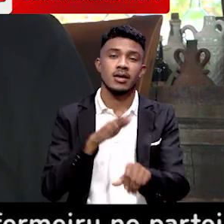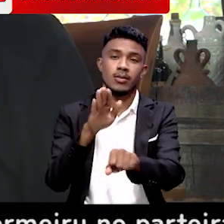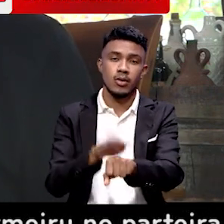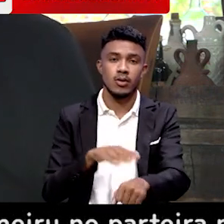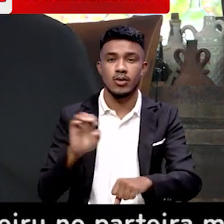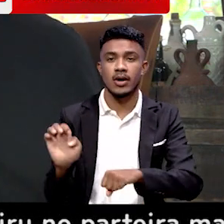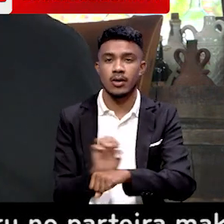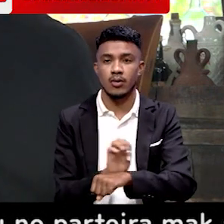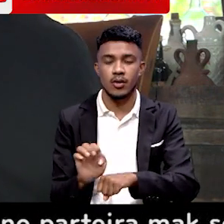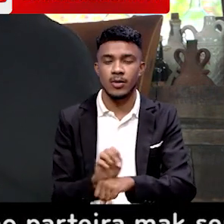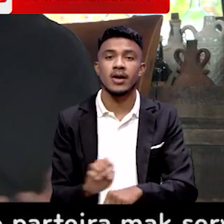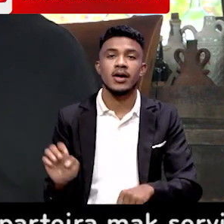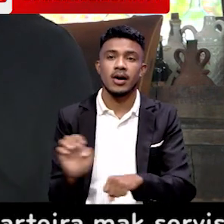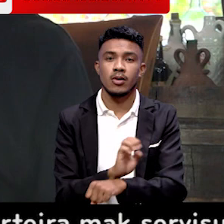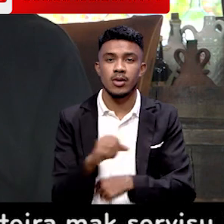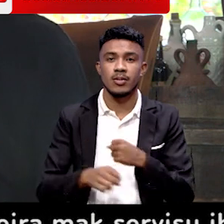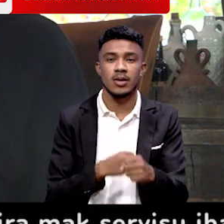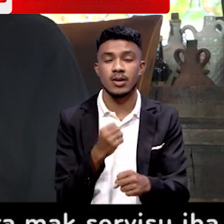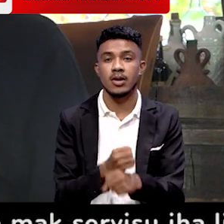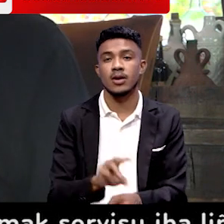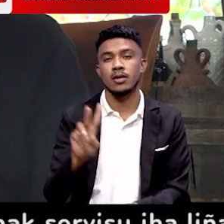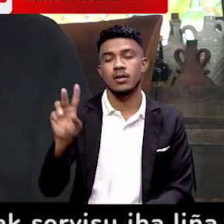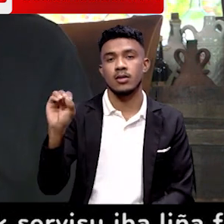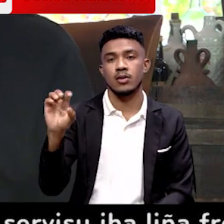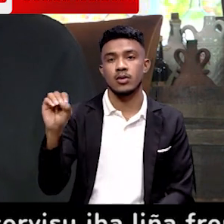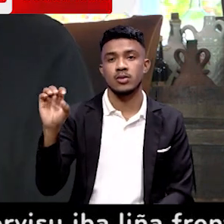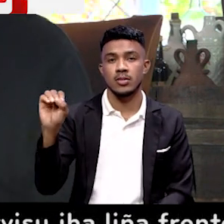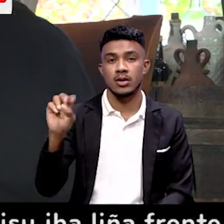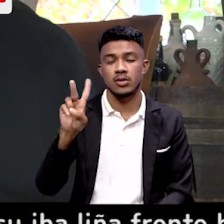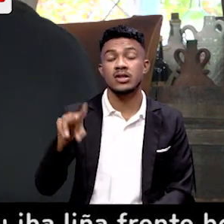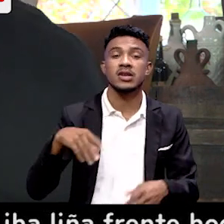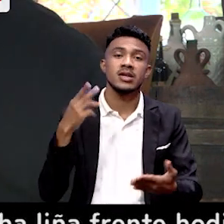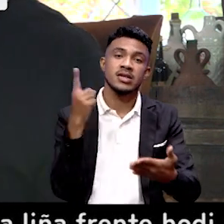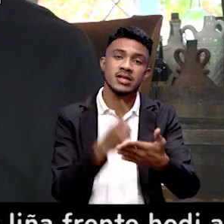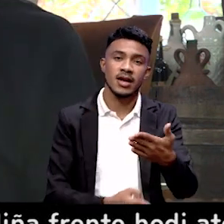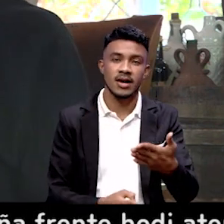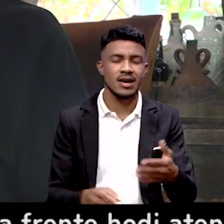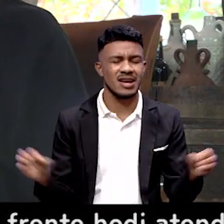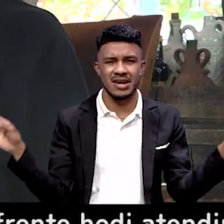economia. Economia 2000, nem saída. 2002, nem saída. Lá ia ali.